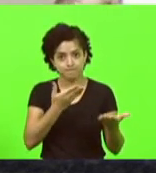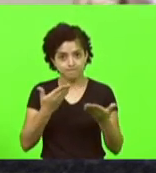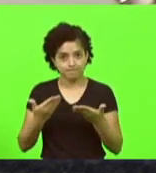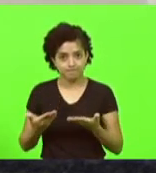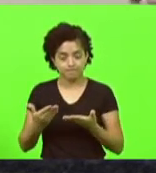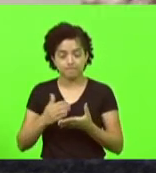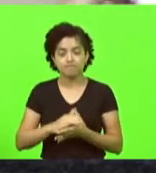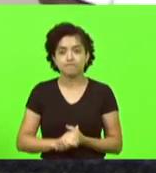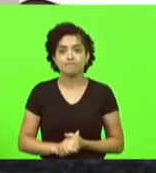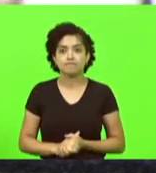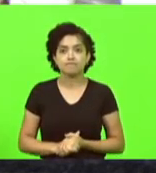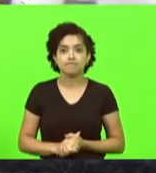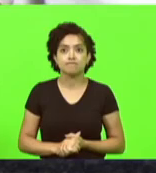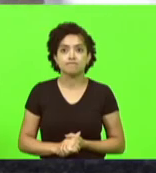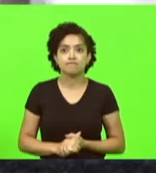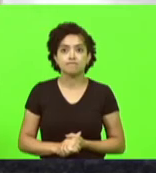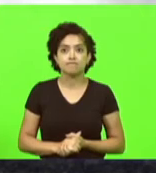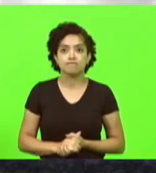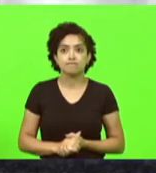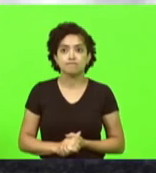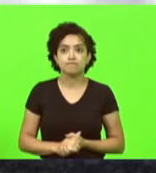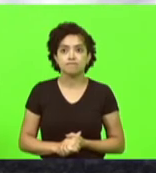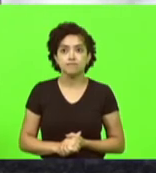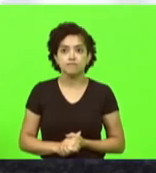desembargador, presidente.